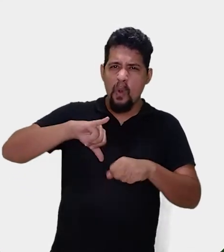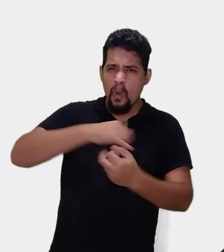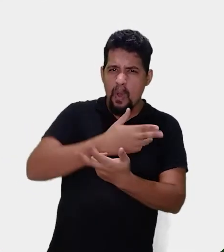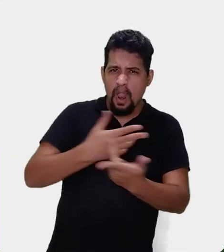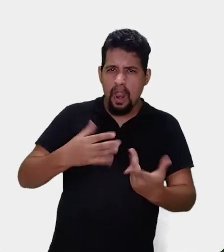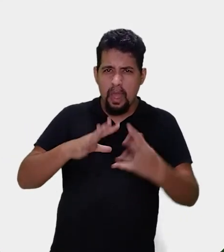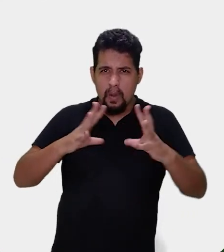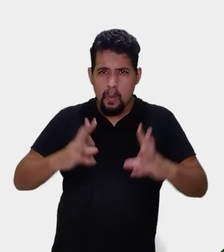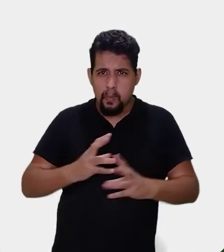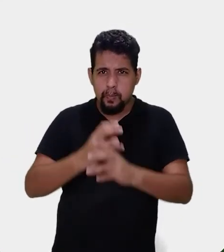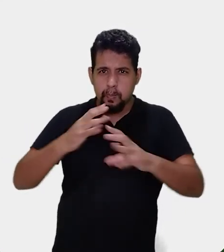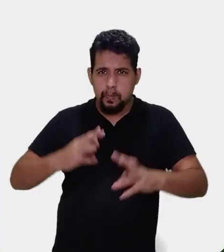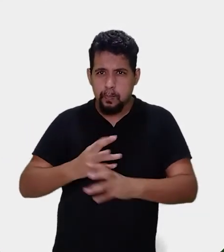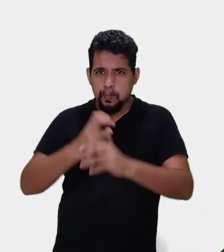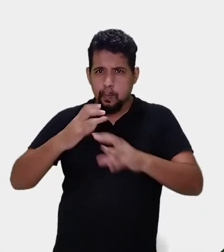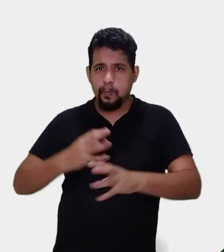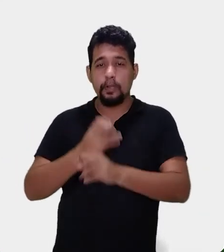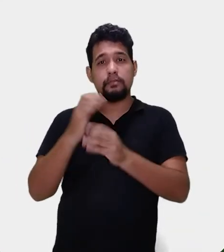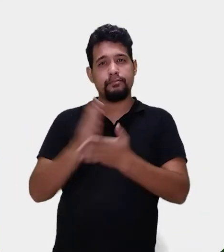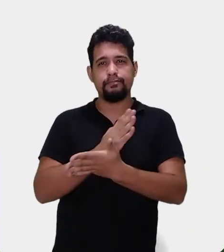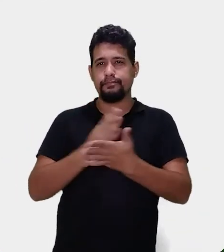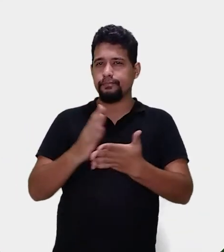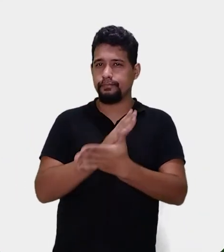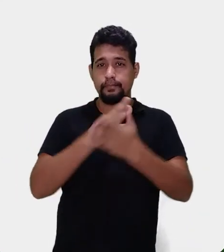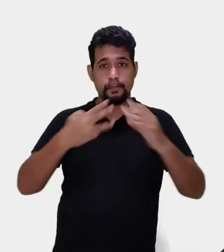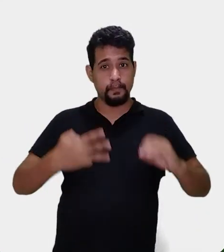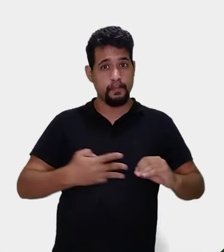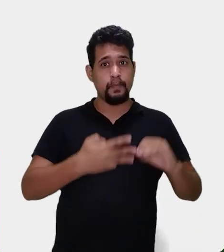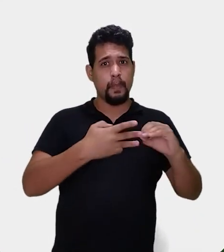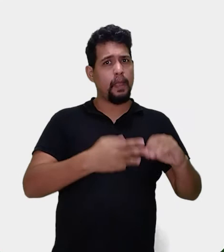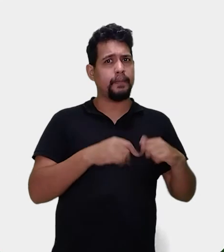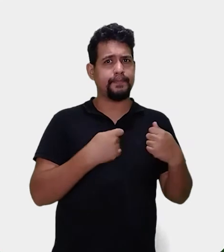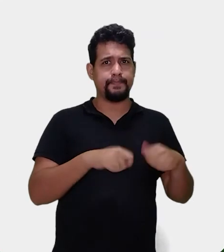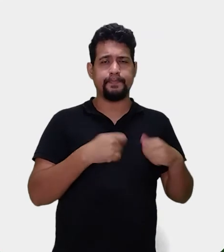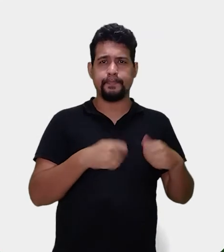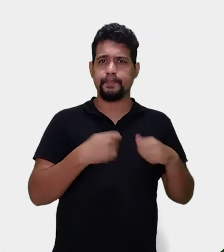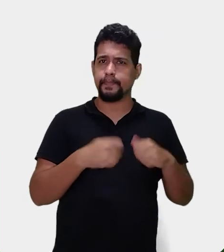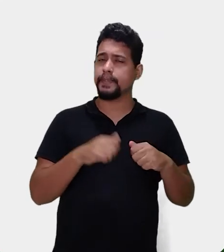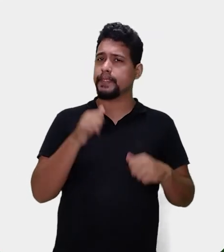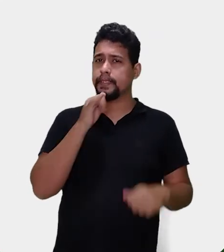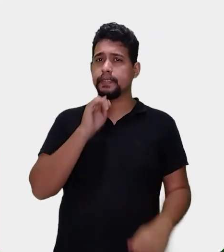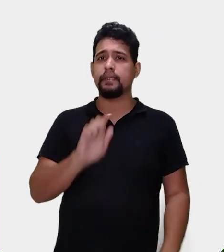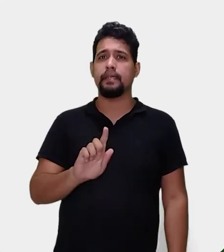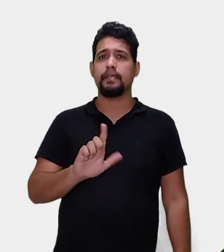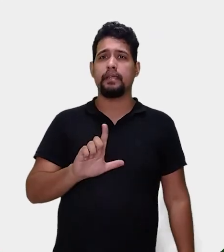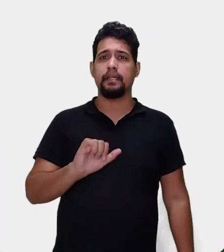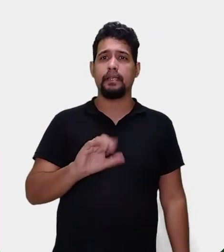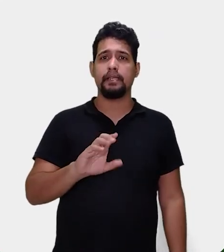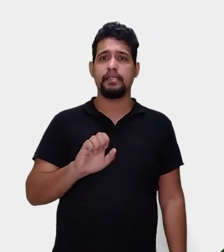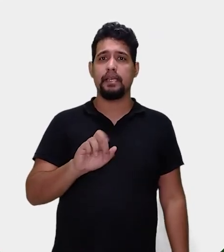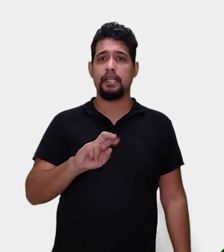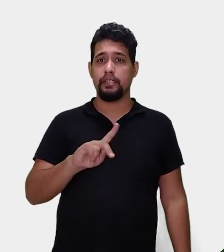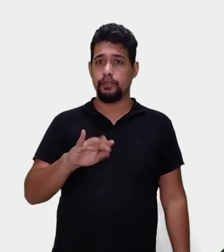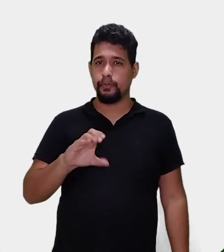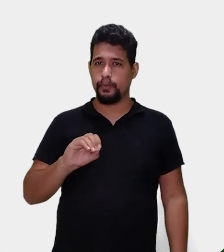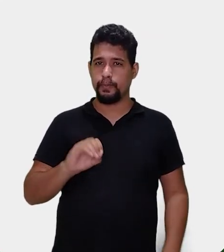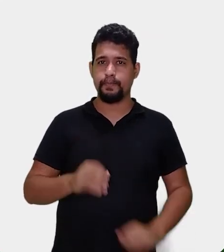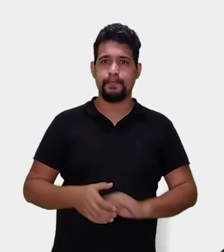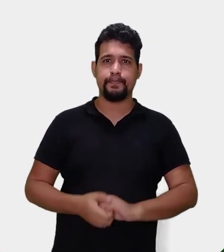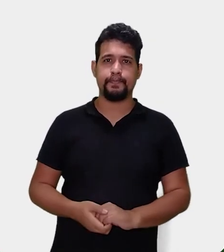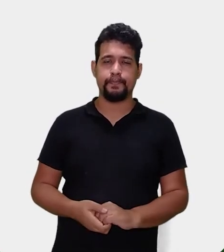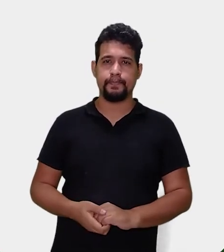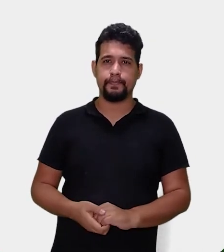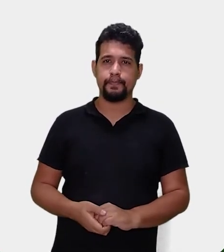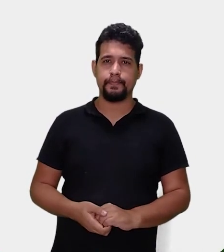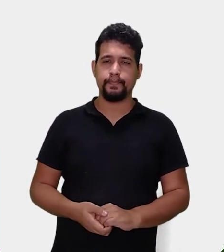uma forma de estoque de energia para alguns tipos de célula, né? Então, eles vão formar triglicerídeos, que vão ser estocados na forma de